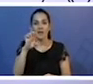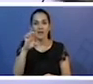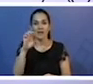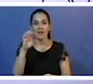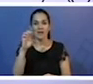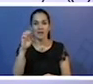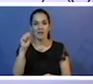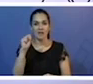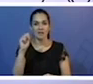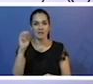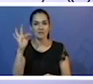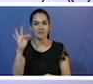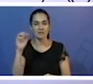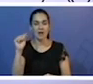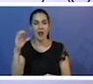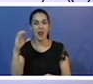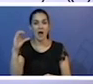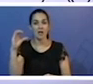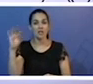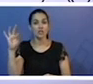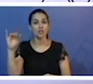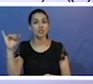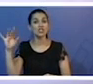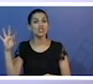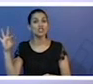estalagmite na parte de baixo.